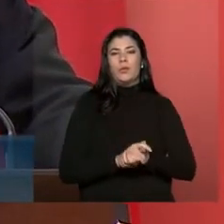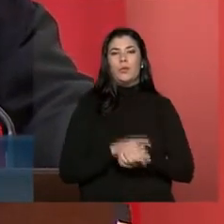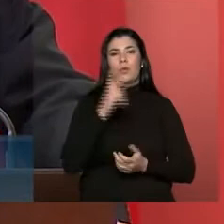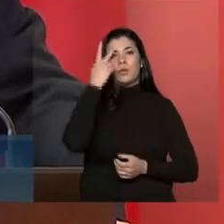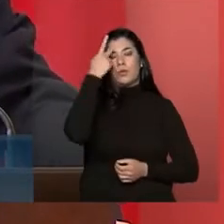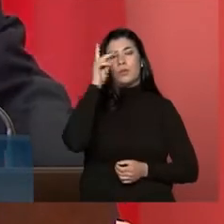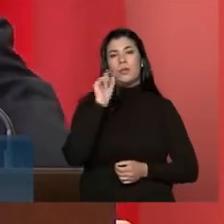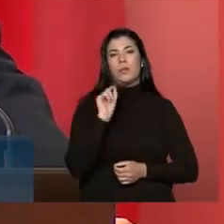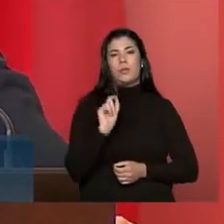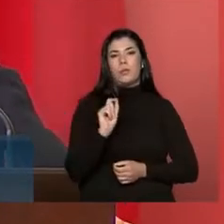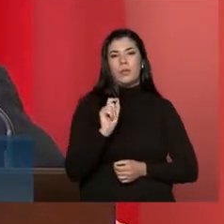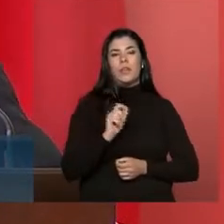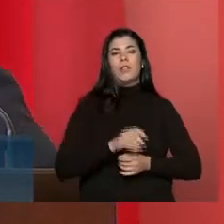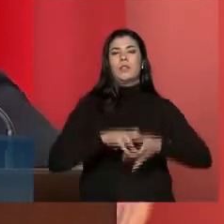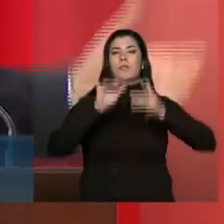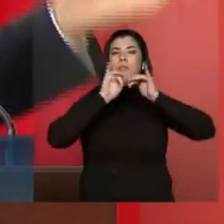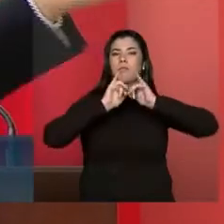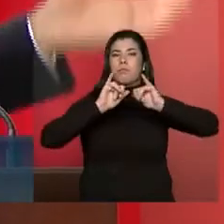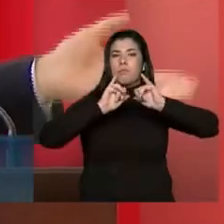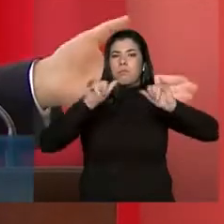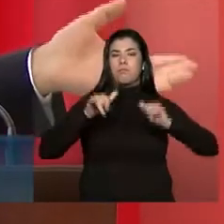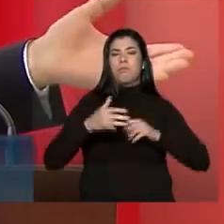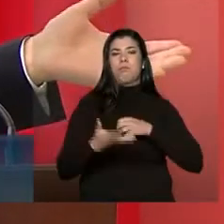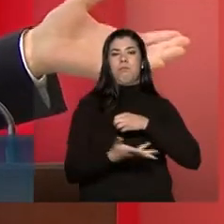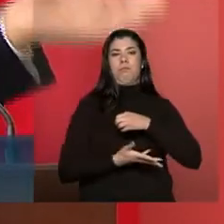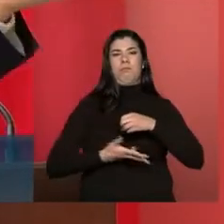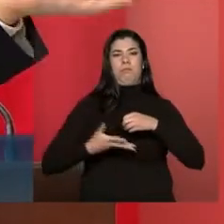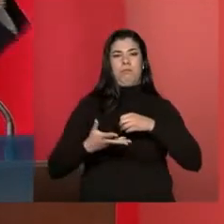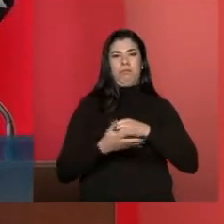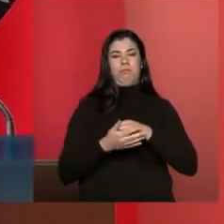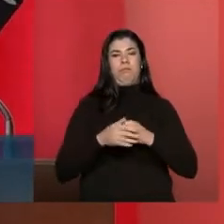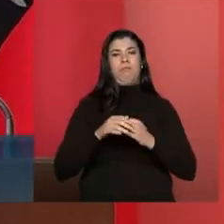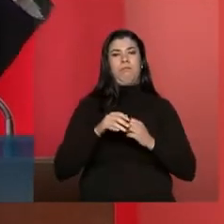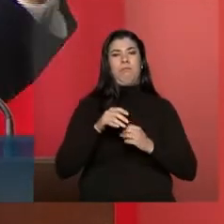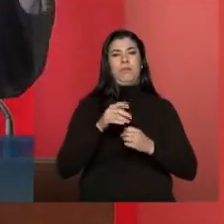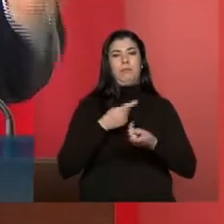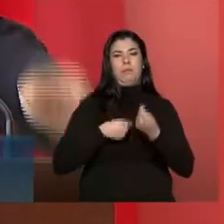para promover a paz e estabilidade mundial.